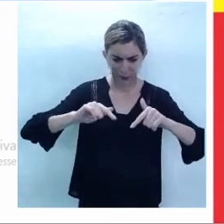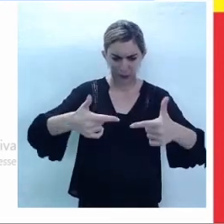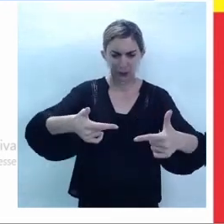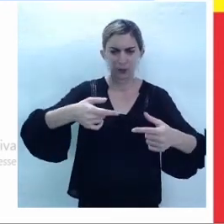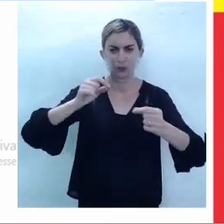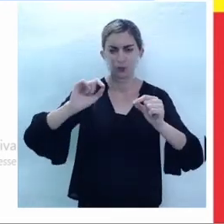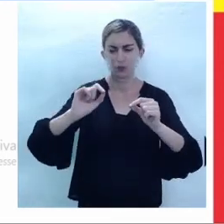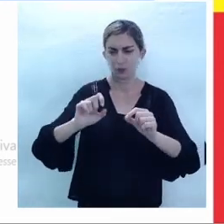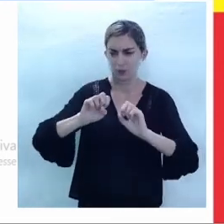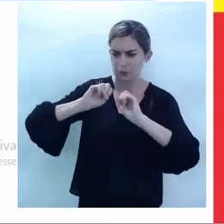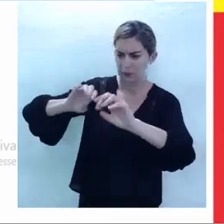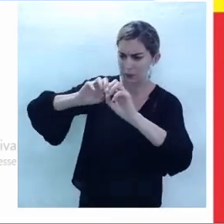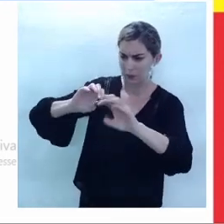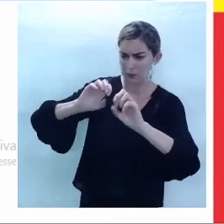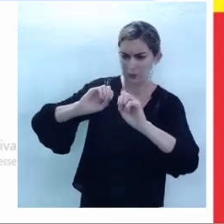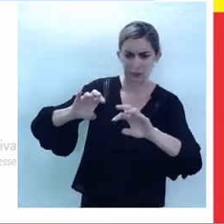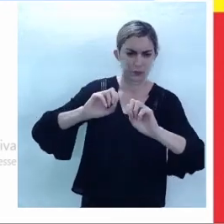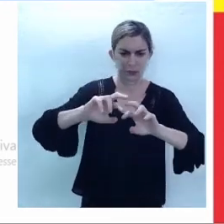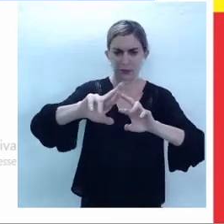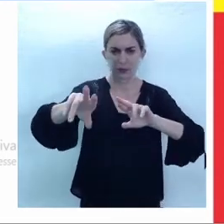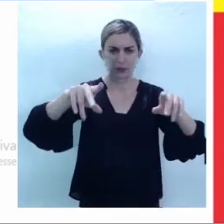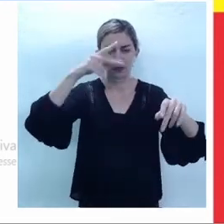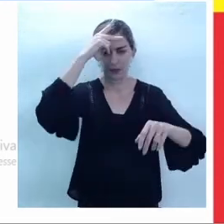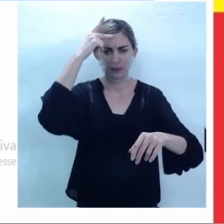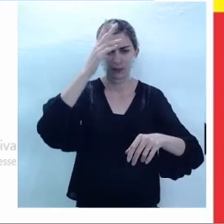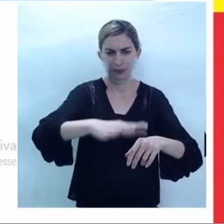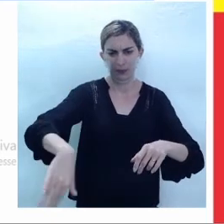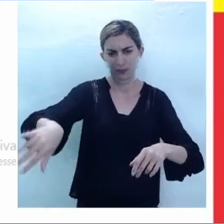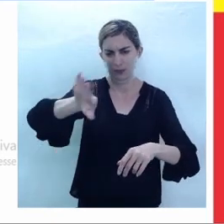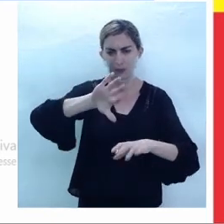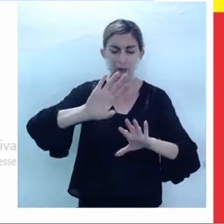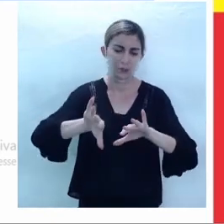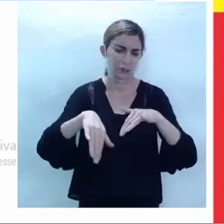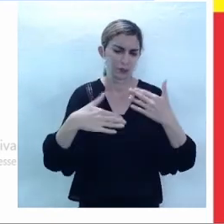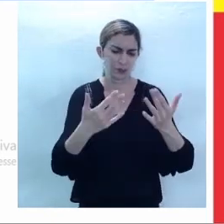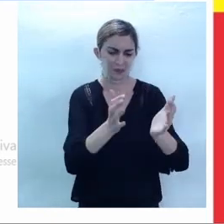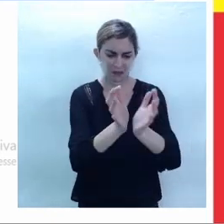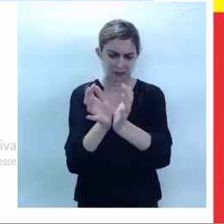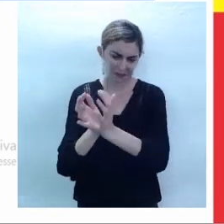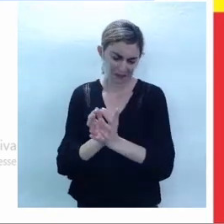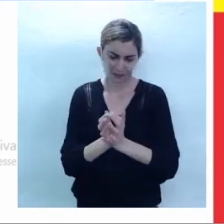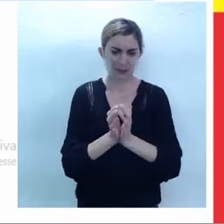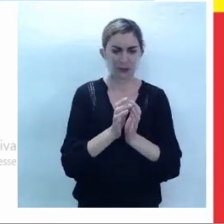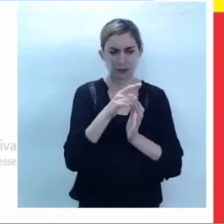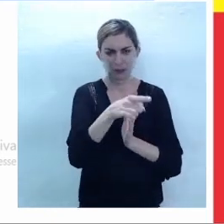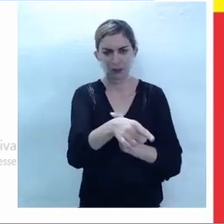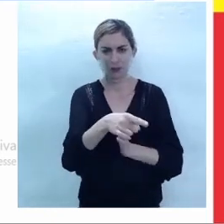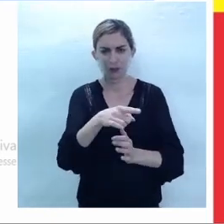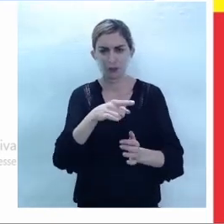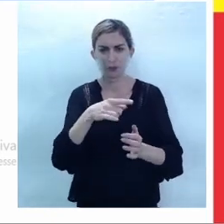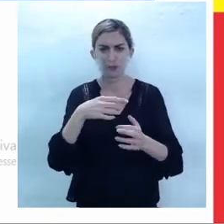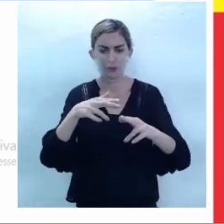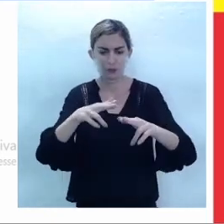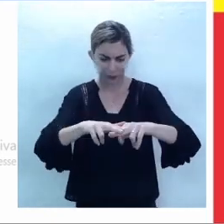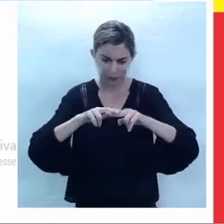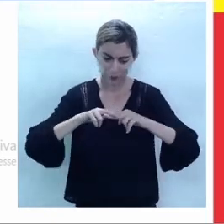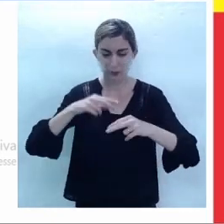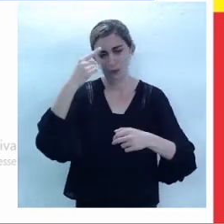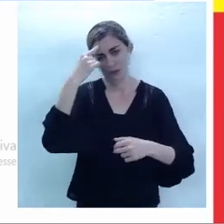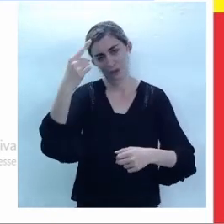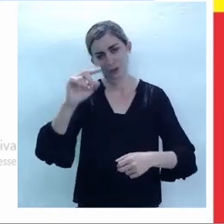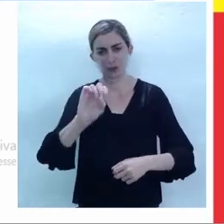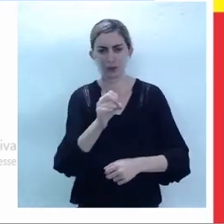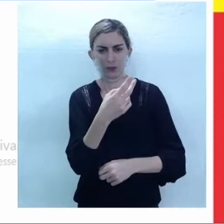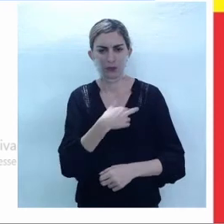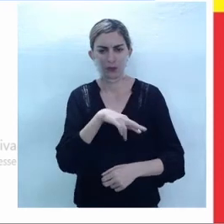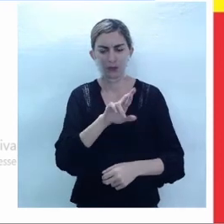de converter uma ou várias pessoas ou determinados grupos a uma determinada causa, ideia ou